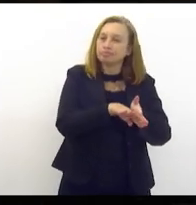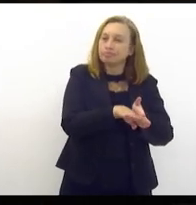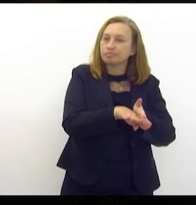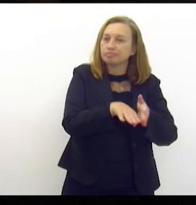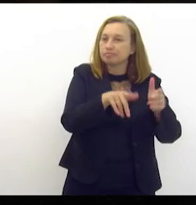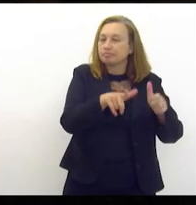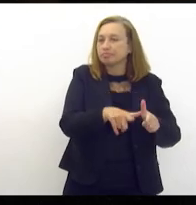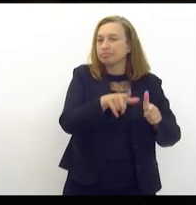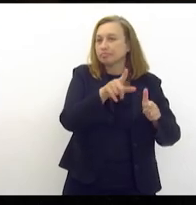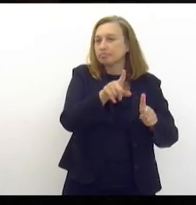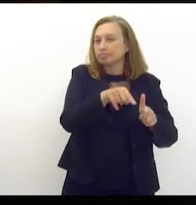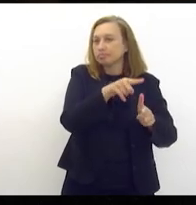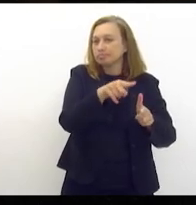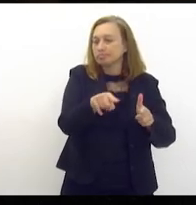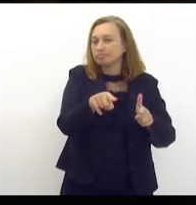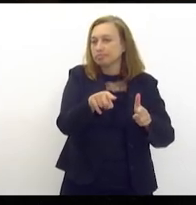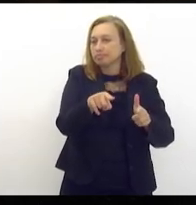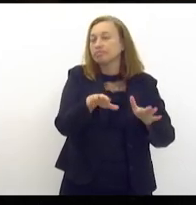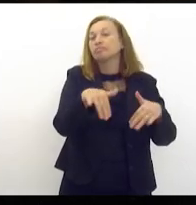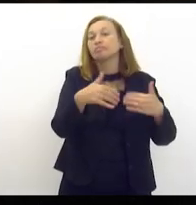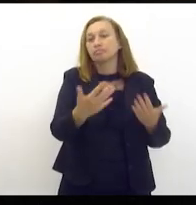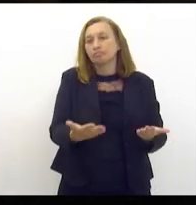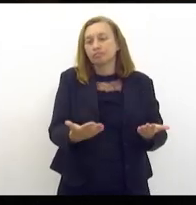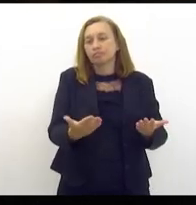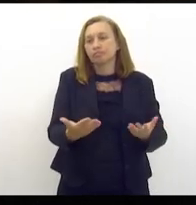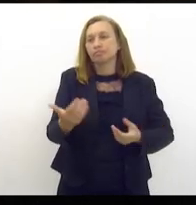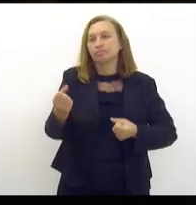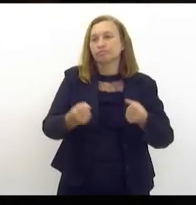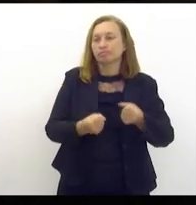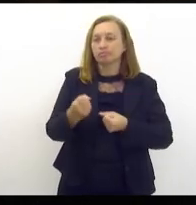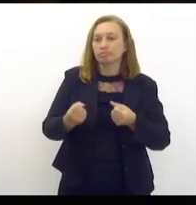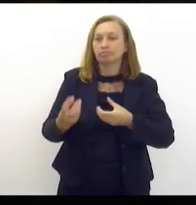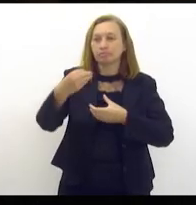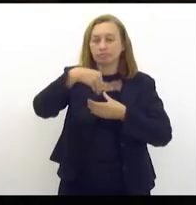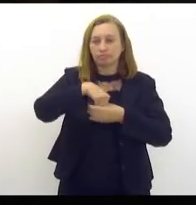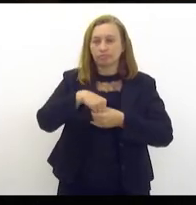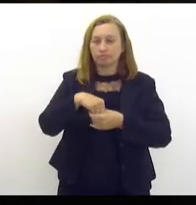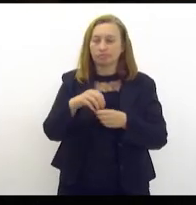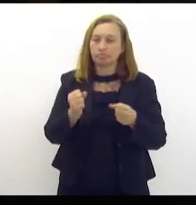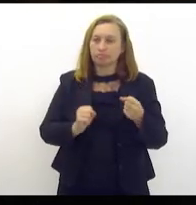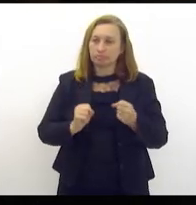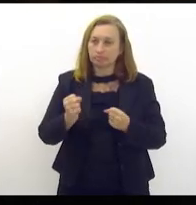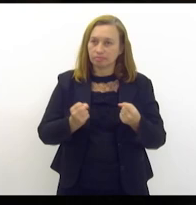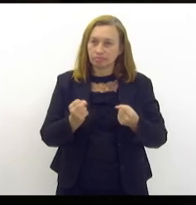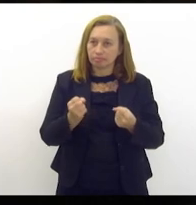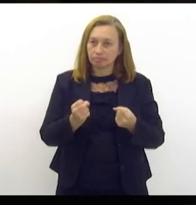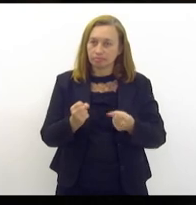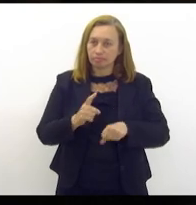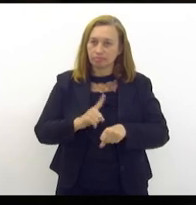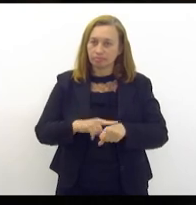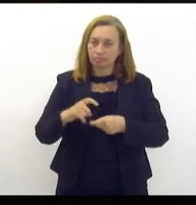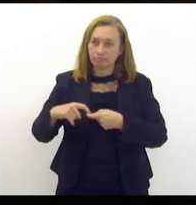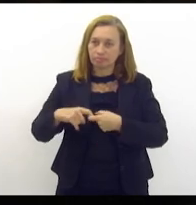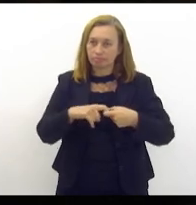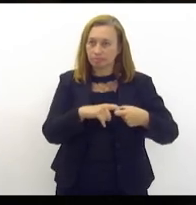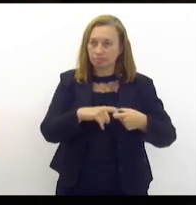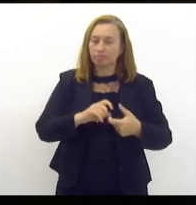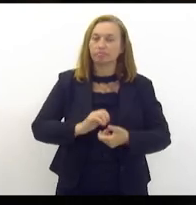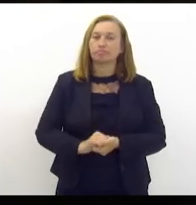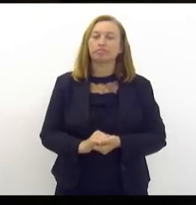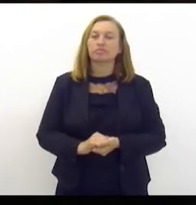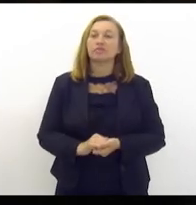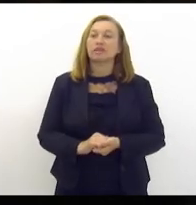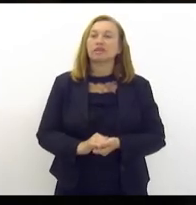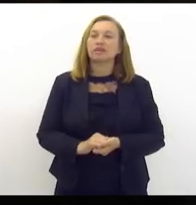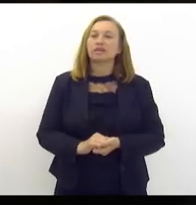locais proibidos quando o proprietário ou condutor do veículo estiver no local no momento do reboque. Então, se